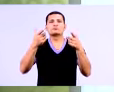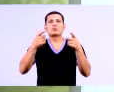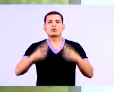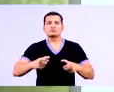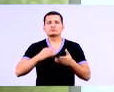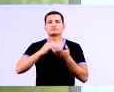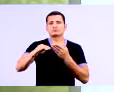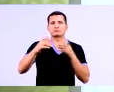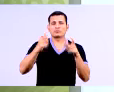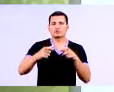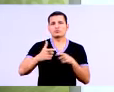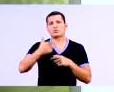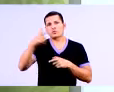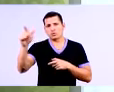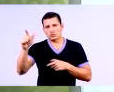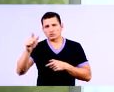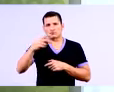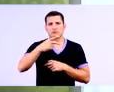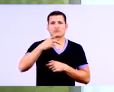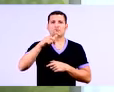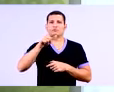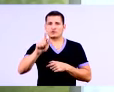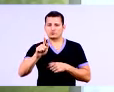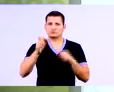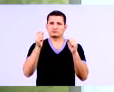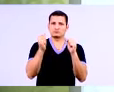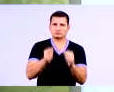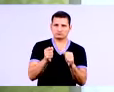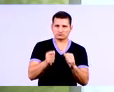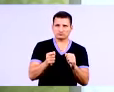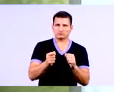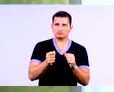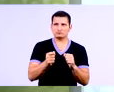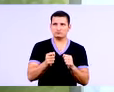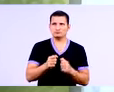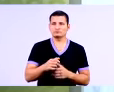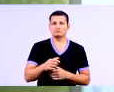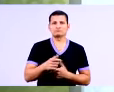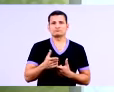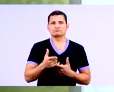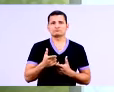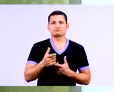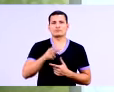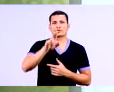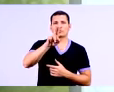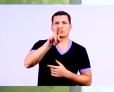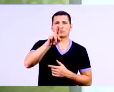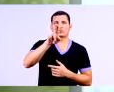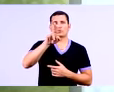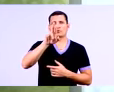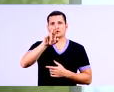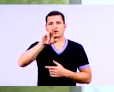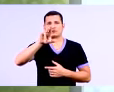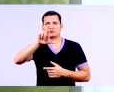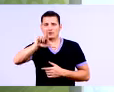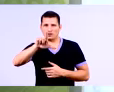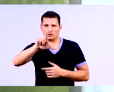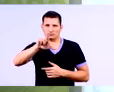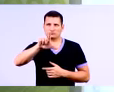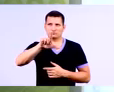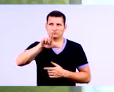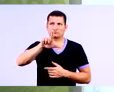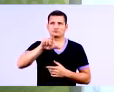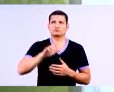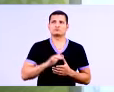algum lugar pode ser uma outra página, esse algum lugar pode ser uma URL de renderização, que só pega os dados